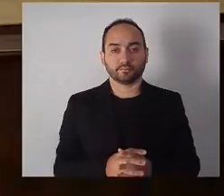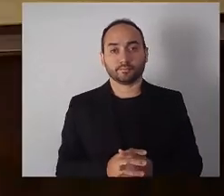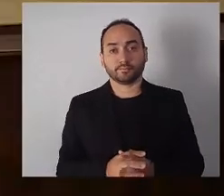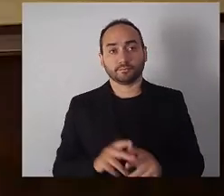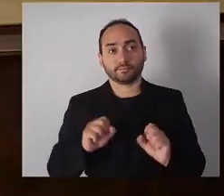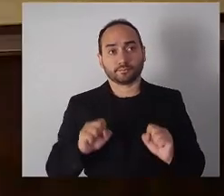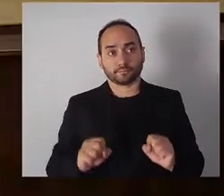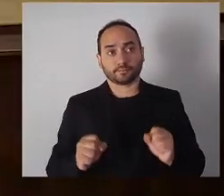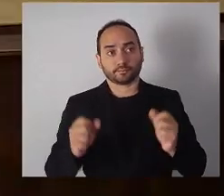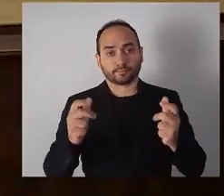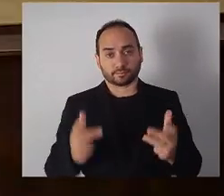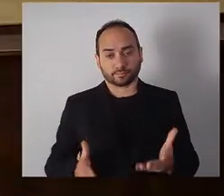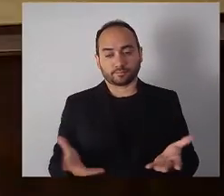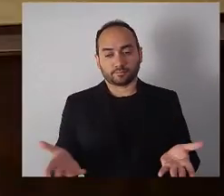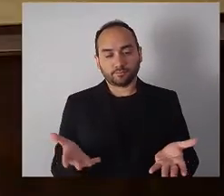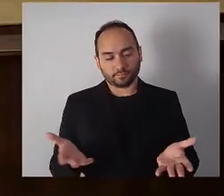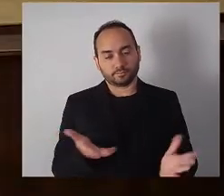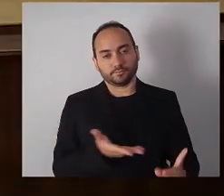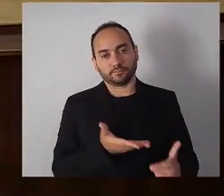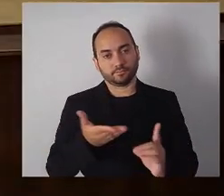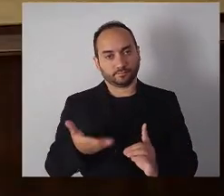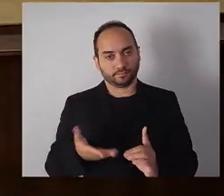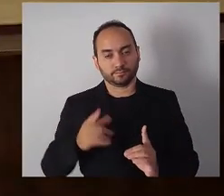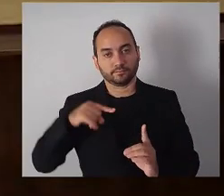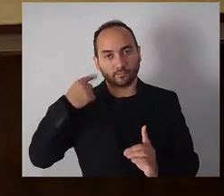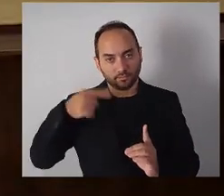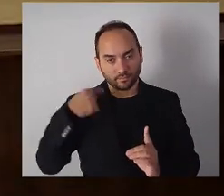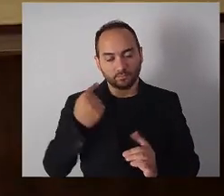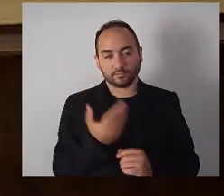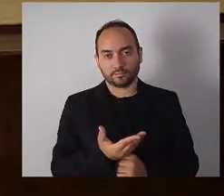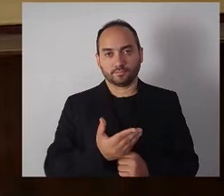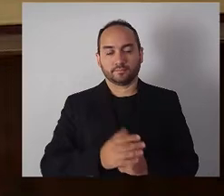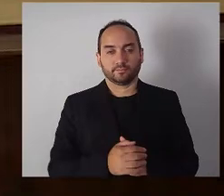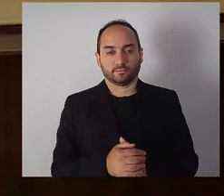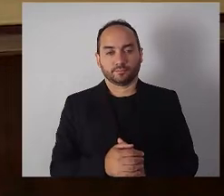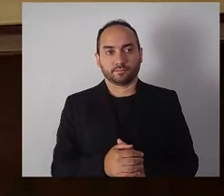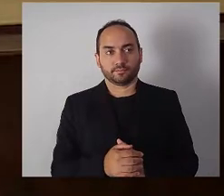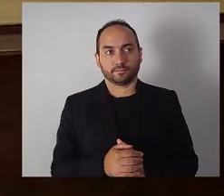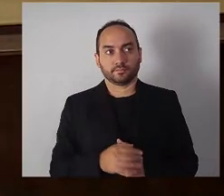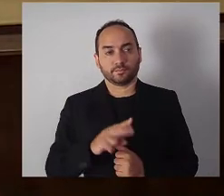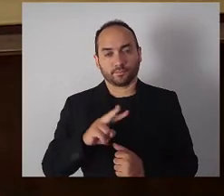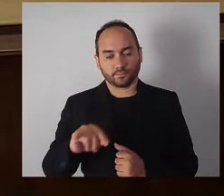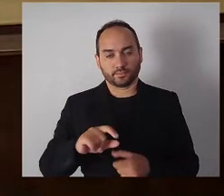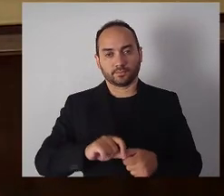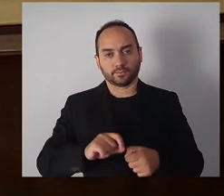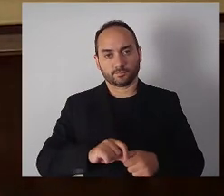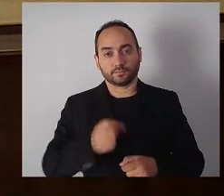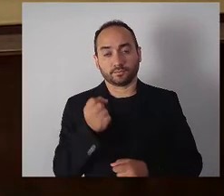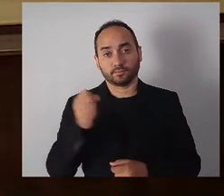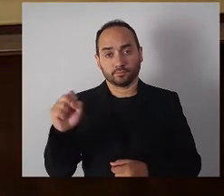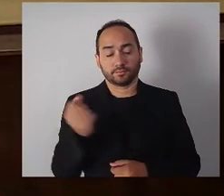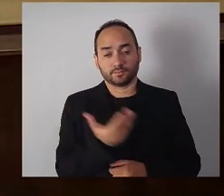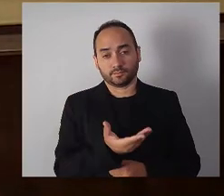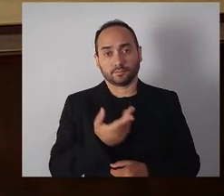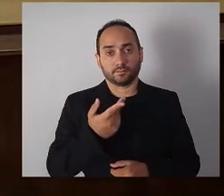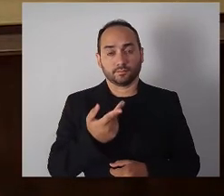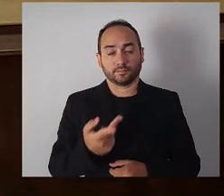passo, então, agora a palavra para o nosso advogado, que vai fazer a sua sustentação de